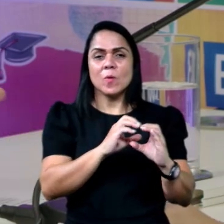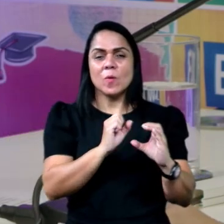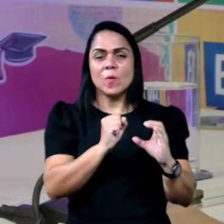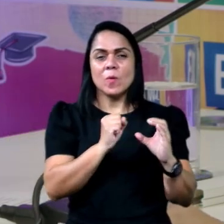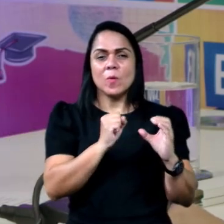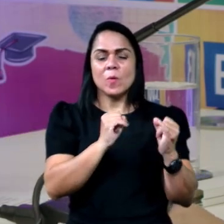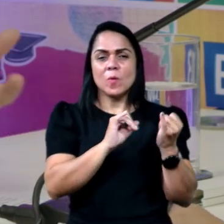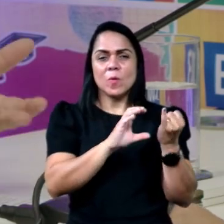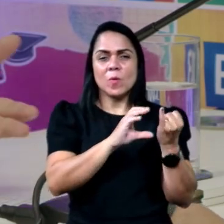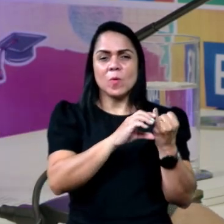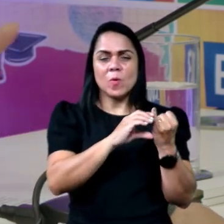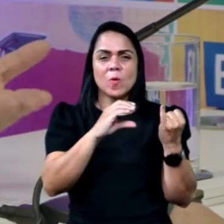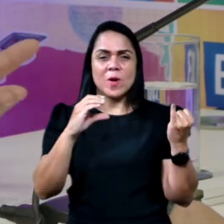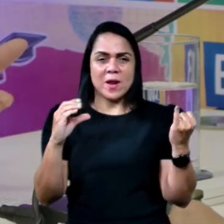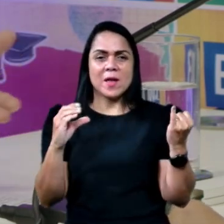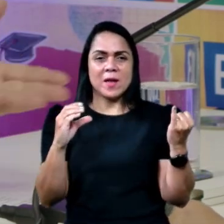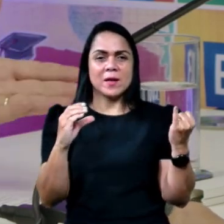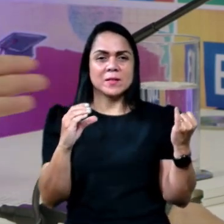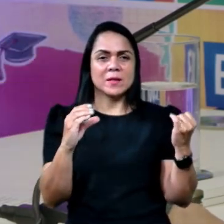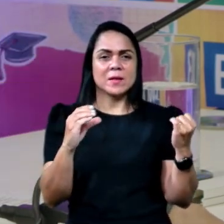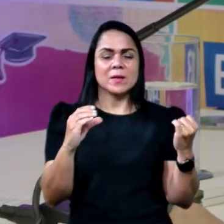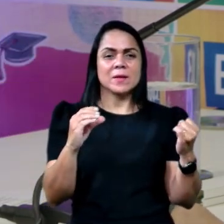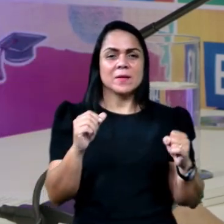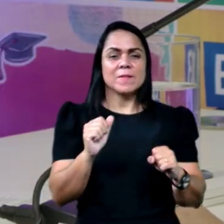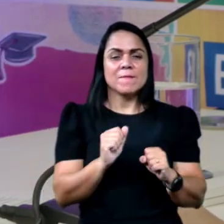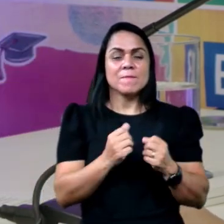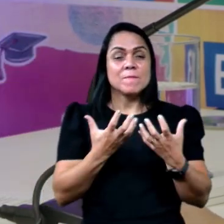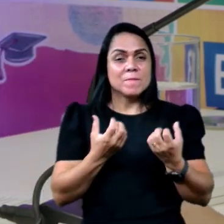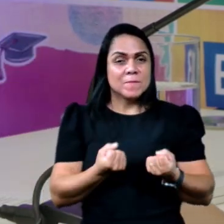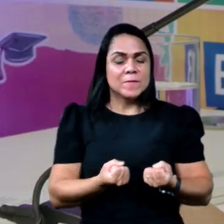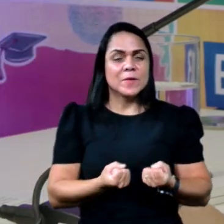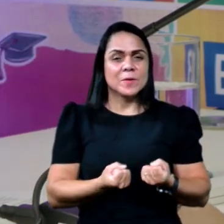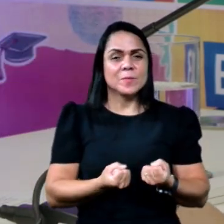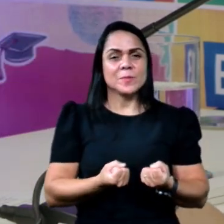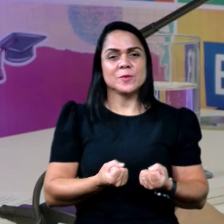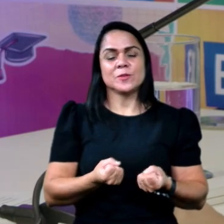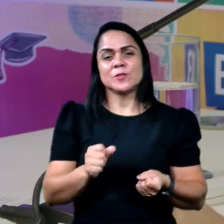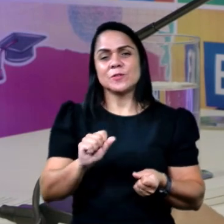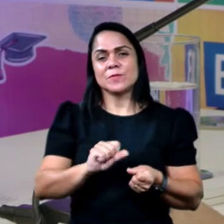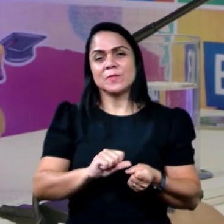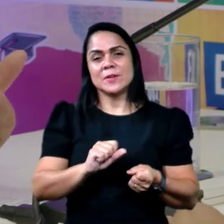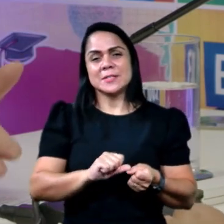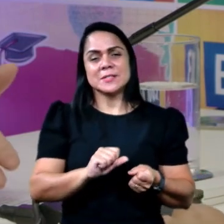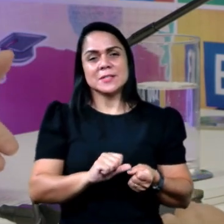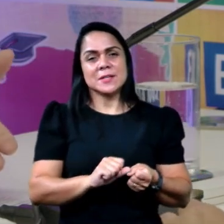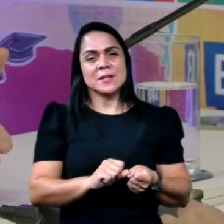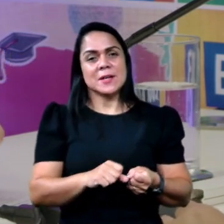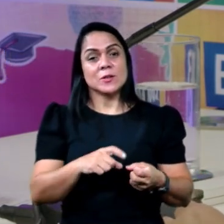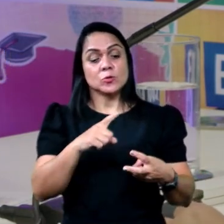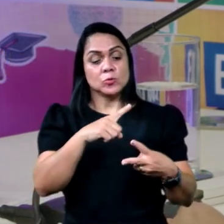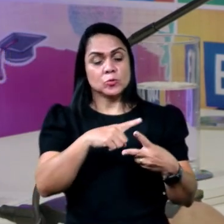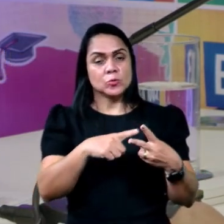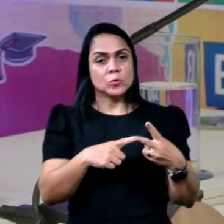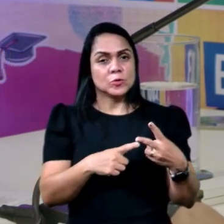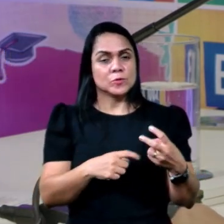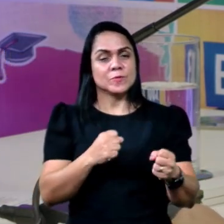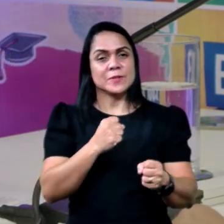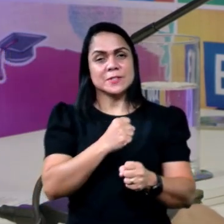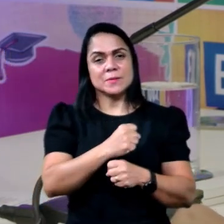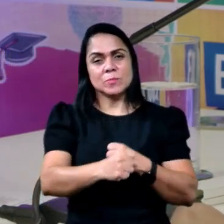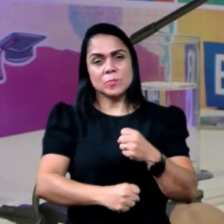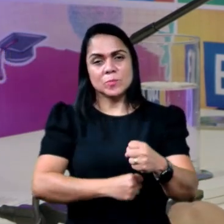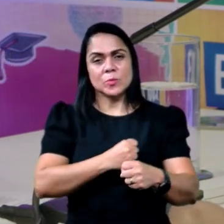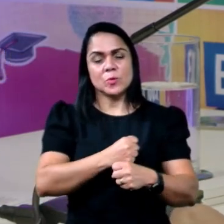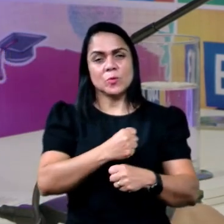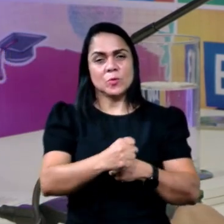durante uma vez por ano. Às vezes agora estamos com a fase de a cada 2 anos, mas independente disso, ele é